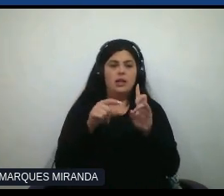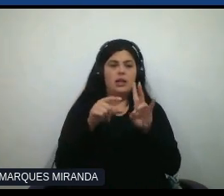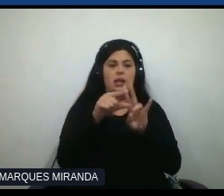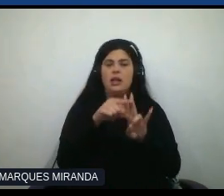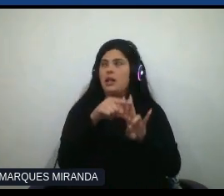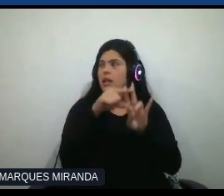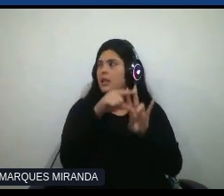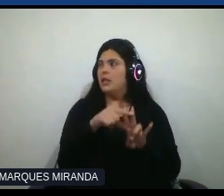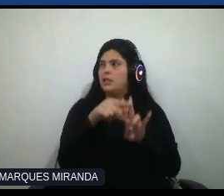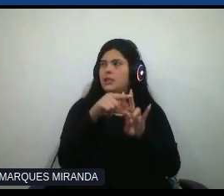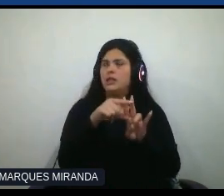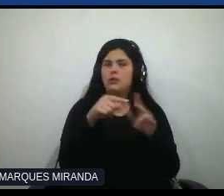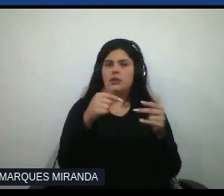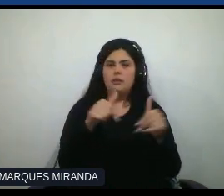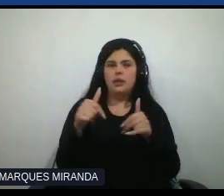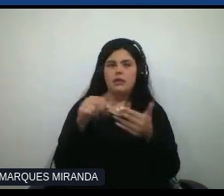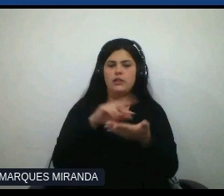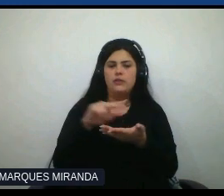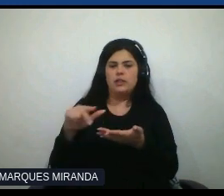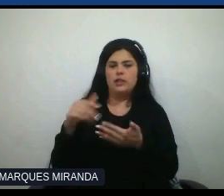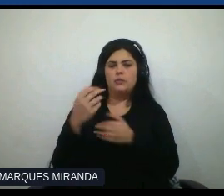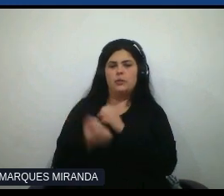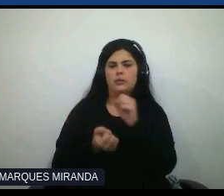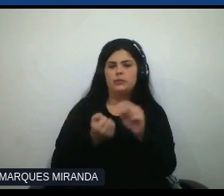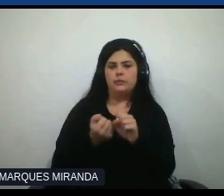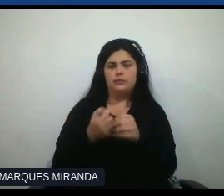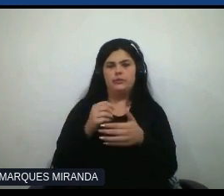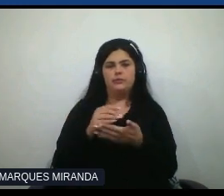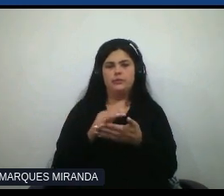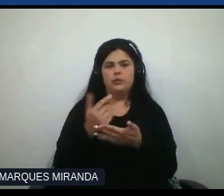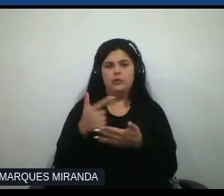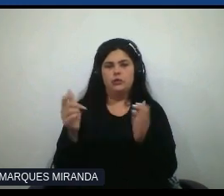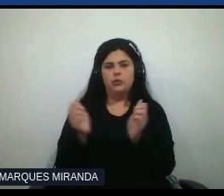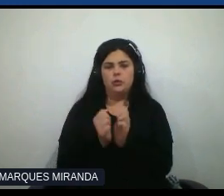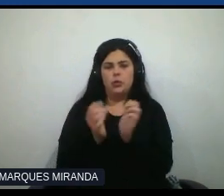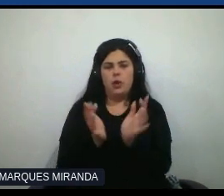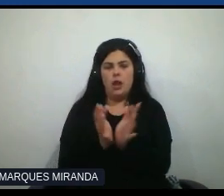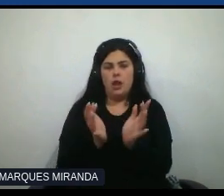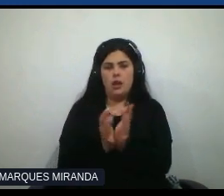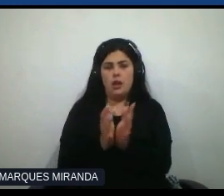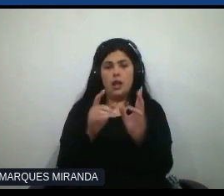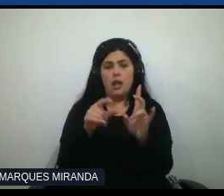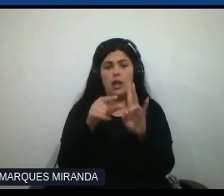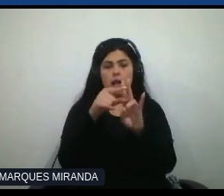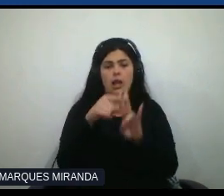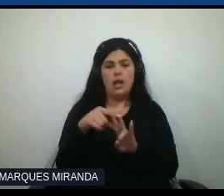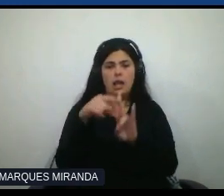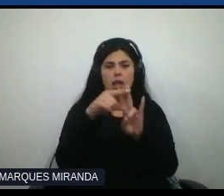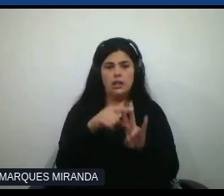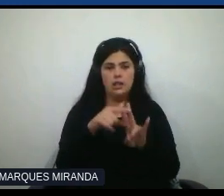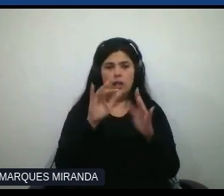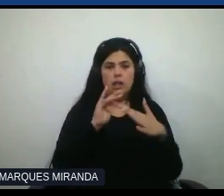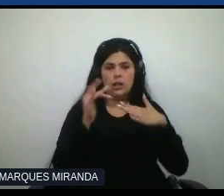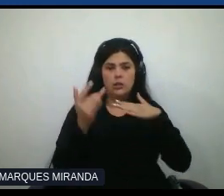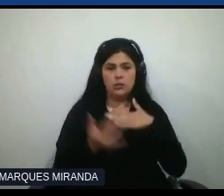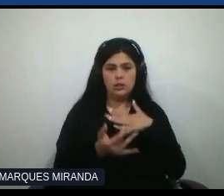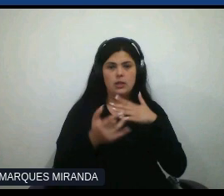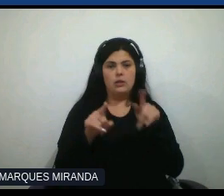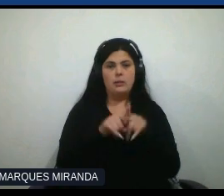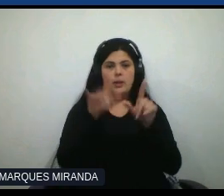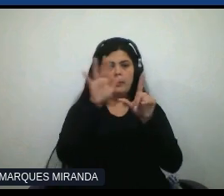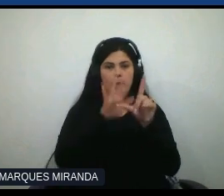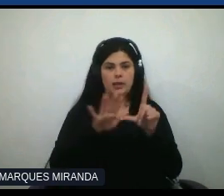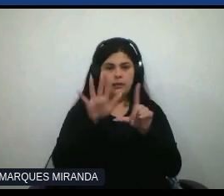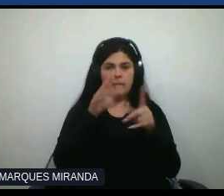No LinkedIn, eu era head de diversidade durante um tempo, né? Com outros colegas. Poxa, o LinkedIn, enquanto uma rede social, enquanto uma plataforma